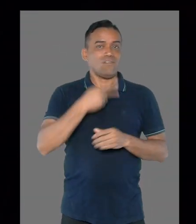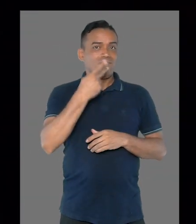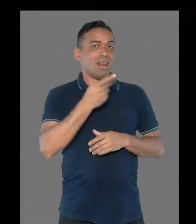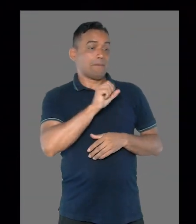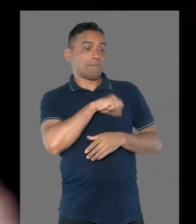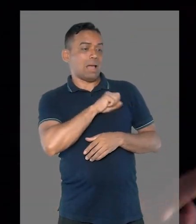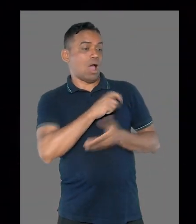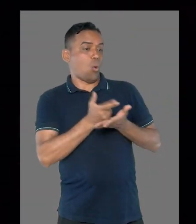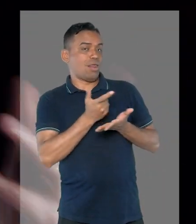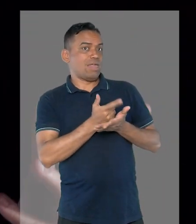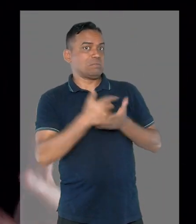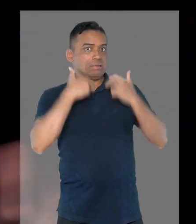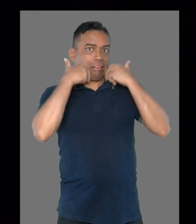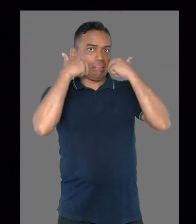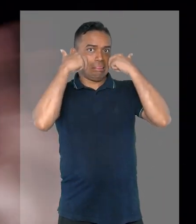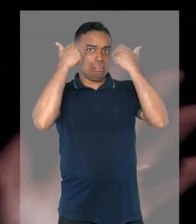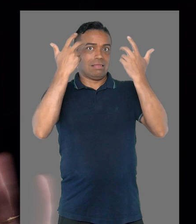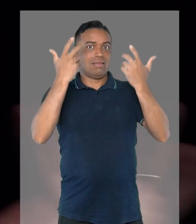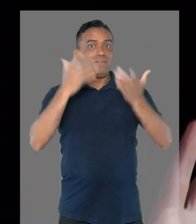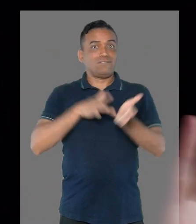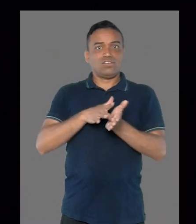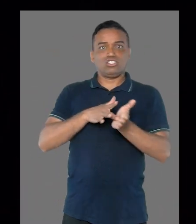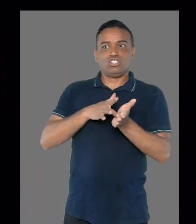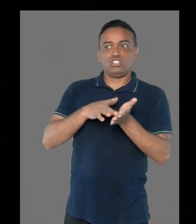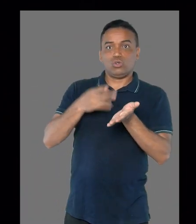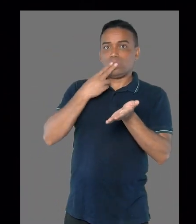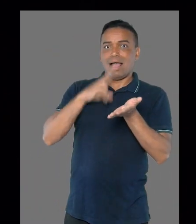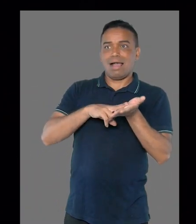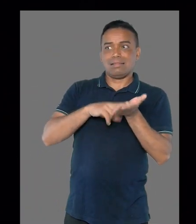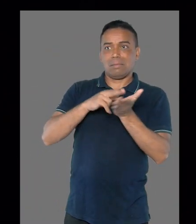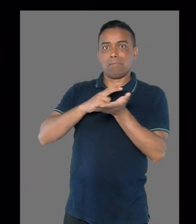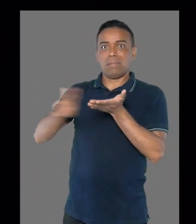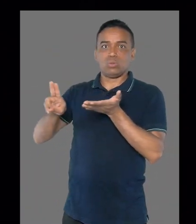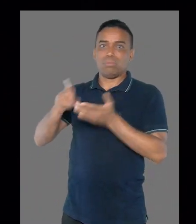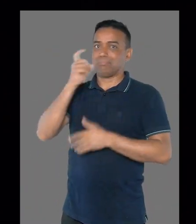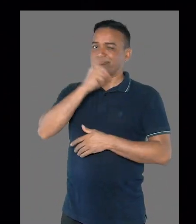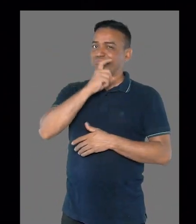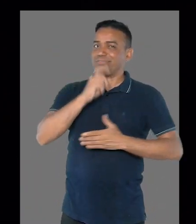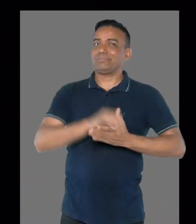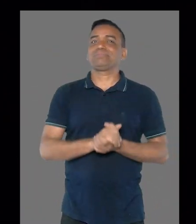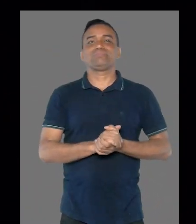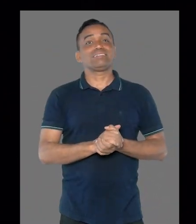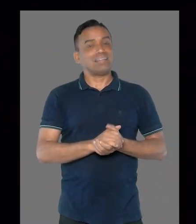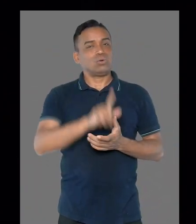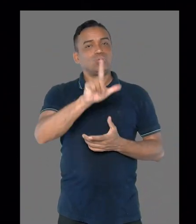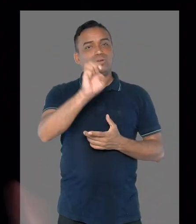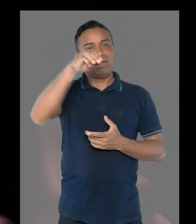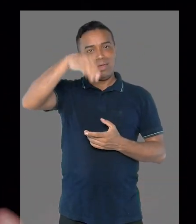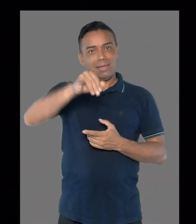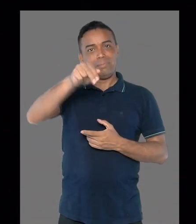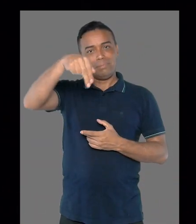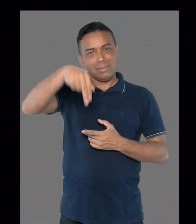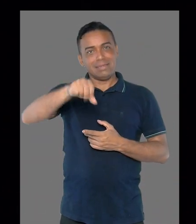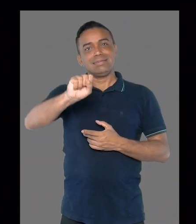do livro do Ciro dos Anjos, ficou ali encabulado, fingiu que nunca mandou essa carta. Pois é. Então o Leminski tem muita